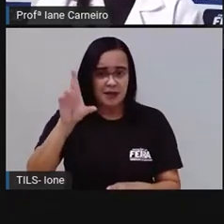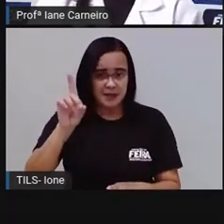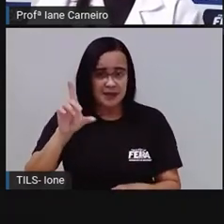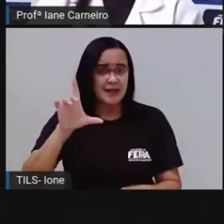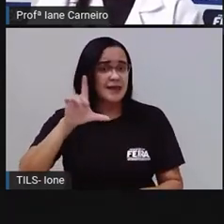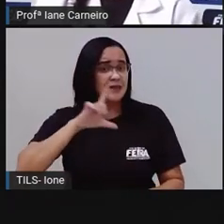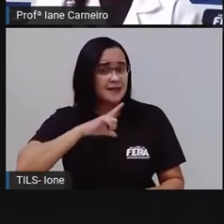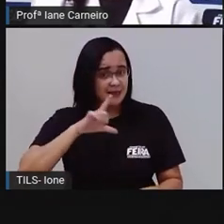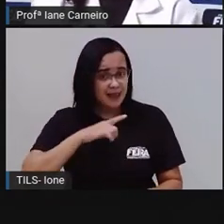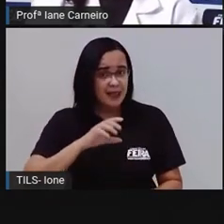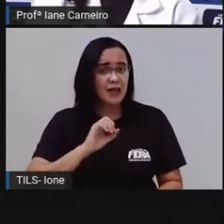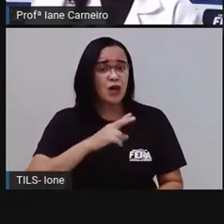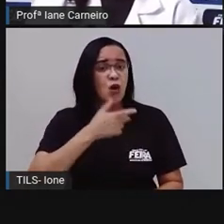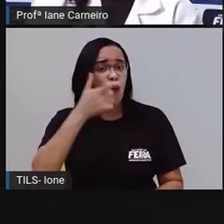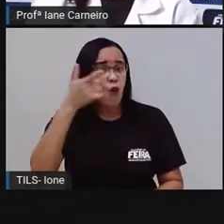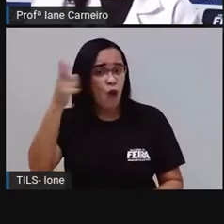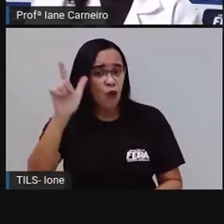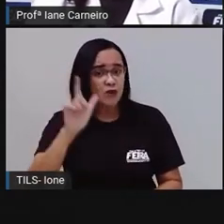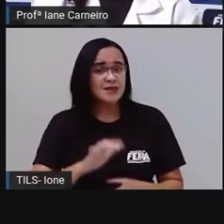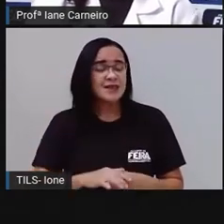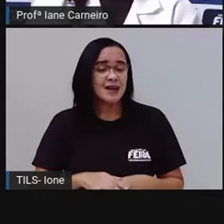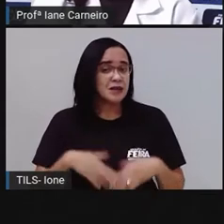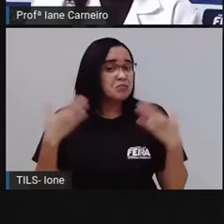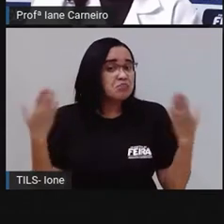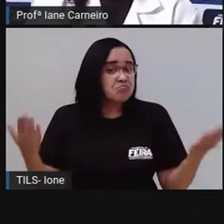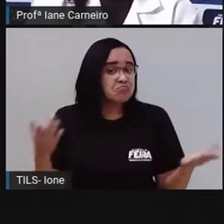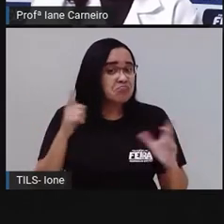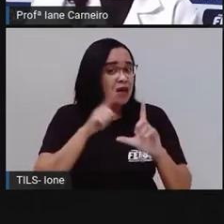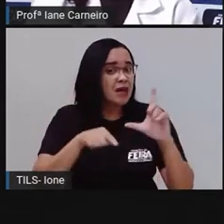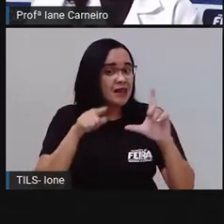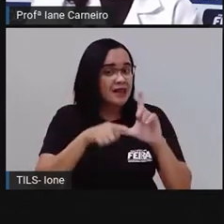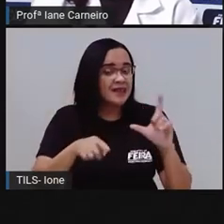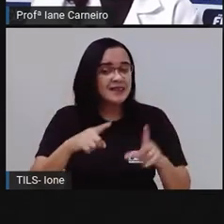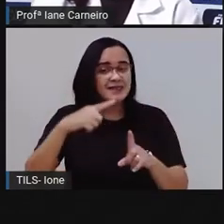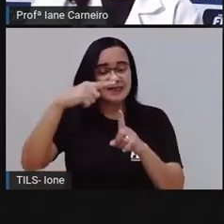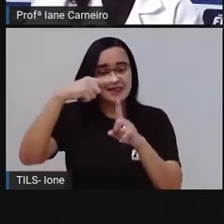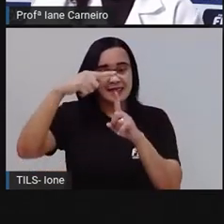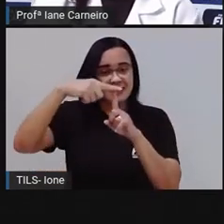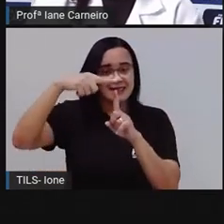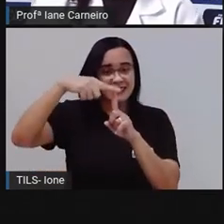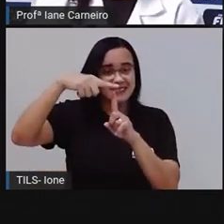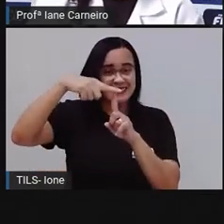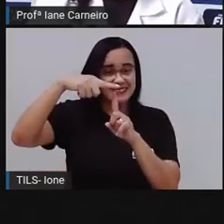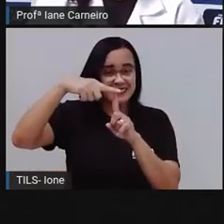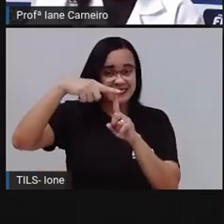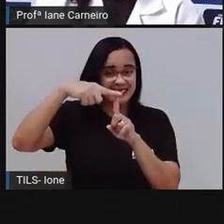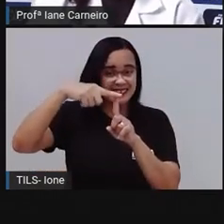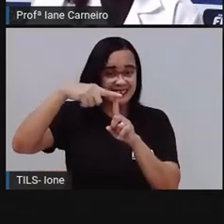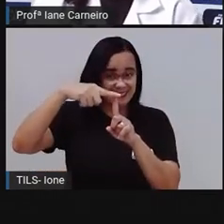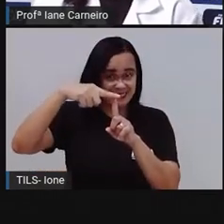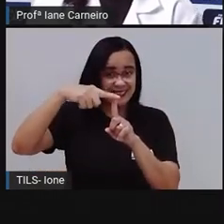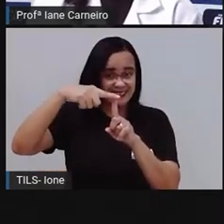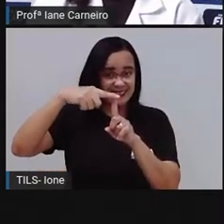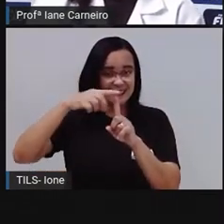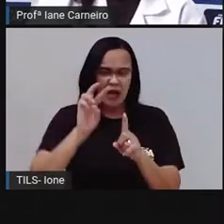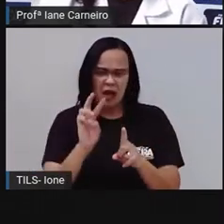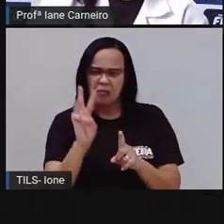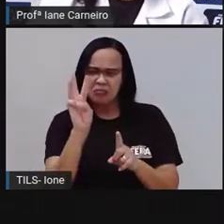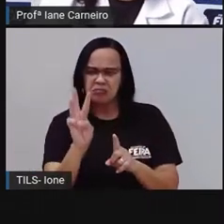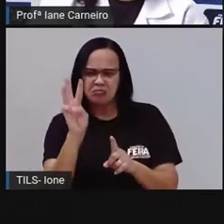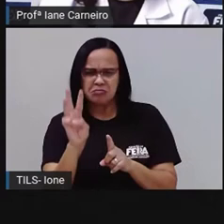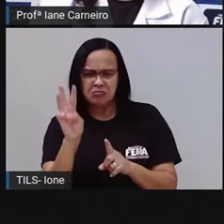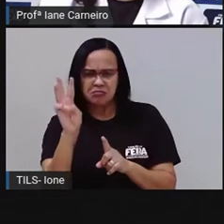Qual será? A letra T. É um T de tridente? Ou é